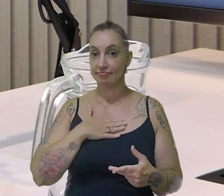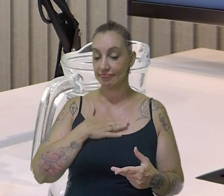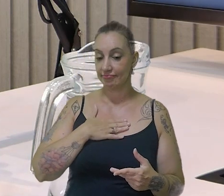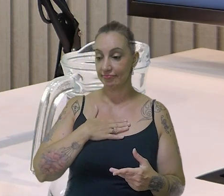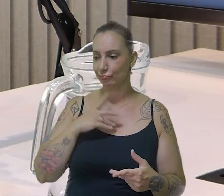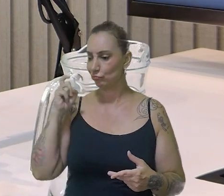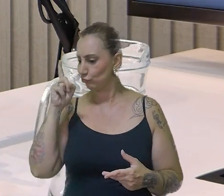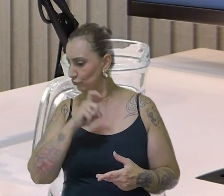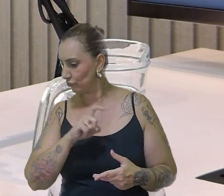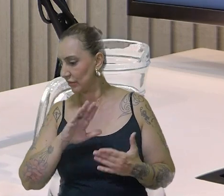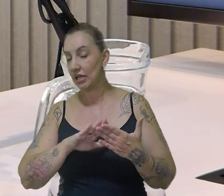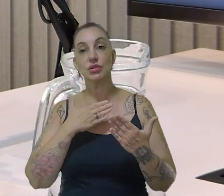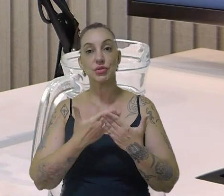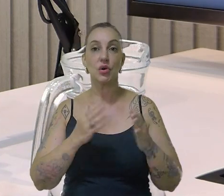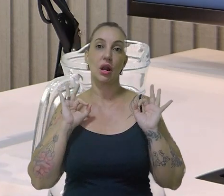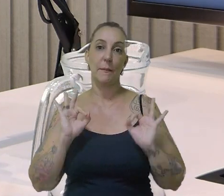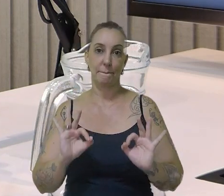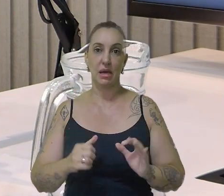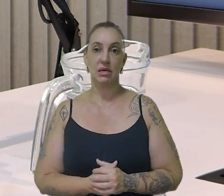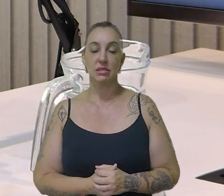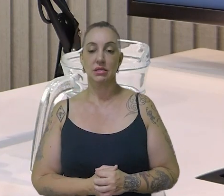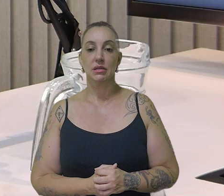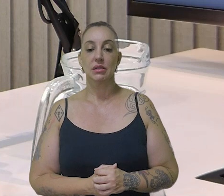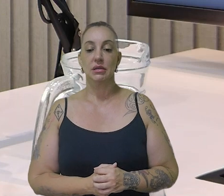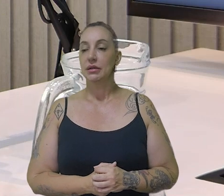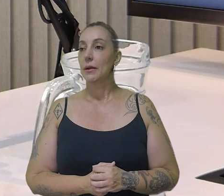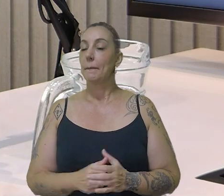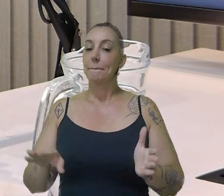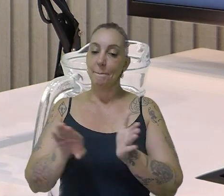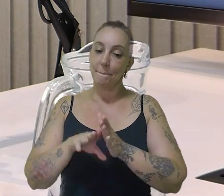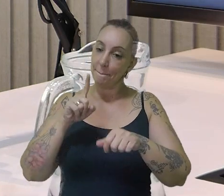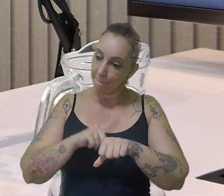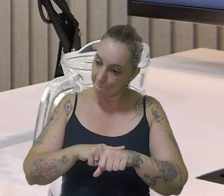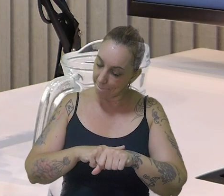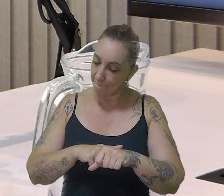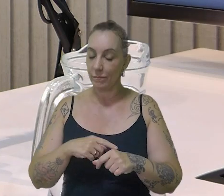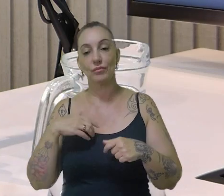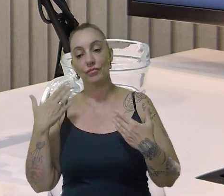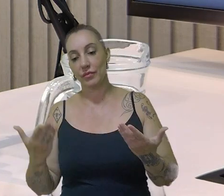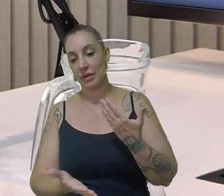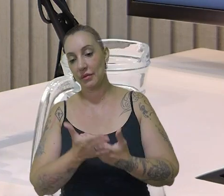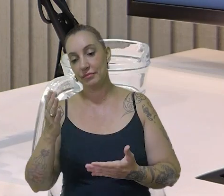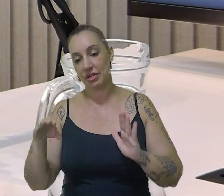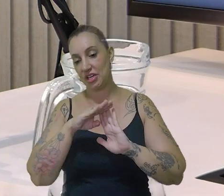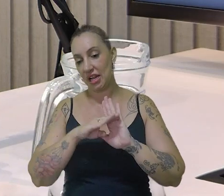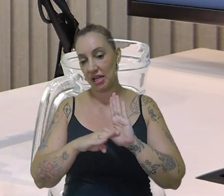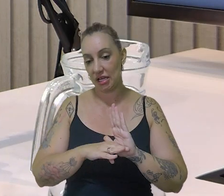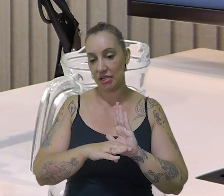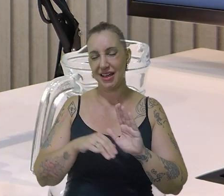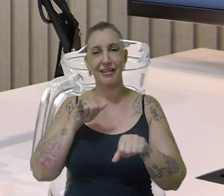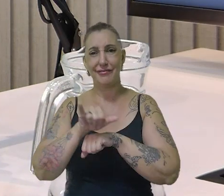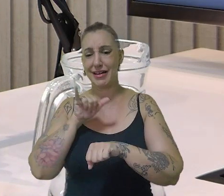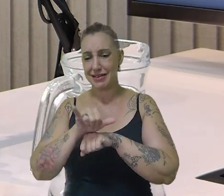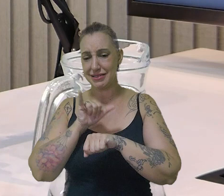com as burocracias da escola mesmo assim da d de chegar no horário eu perdi a lista Aí eu ficava com um